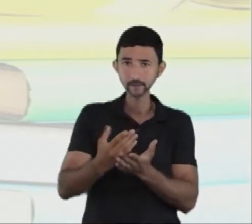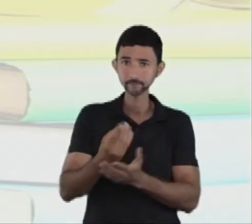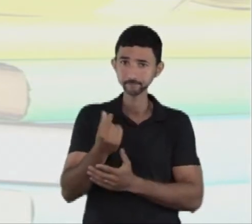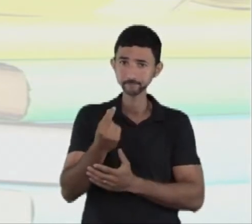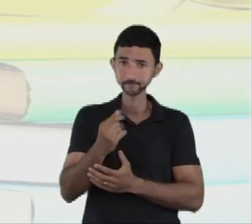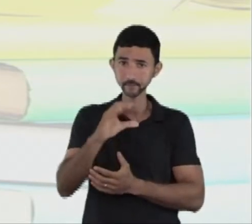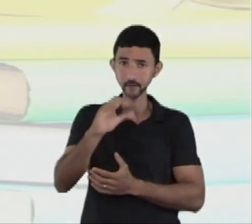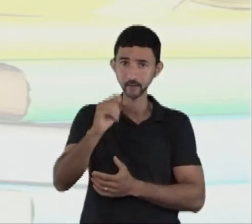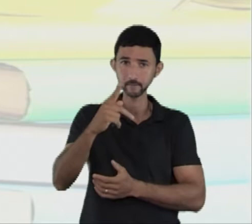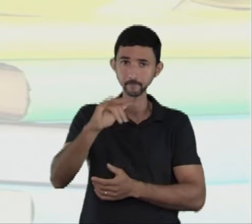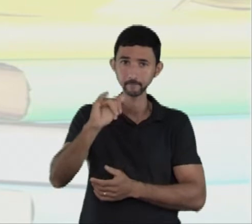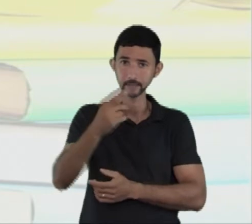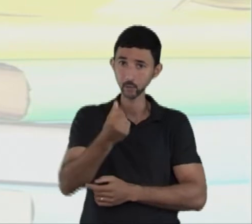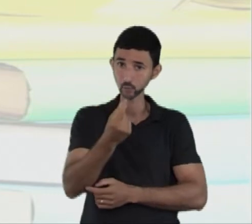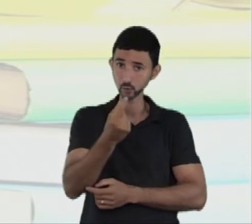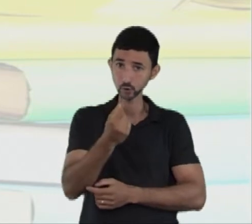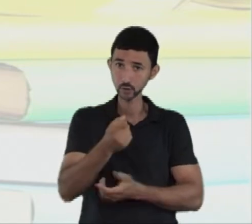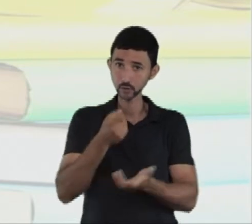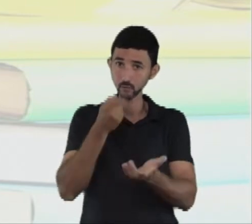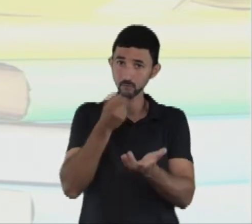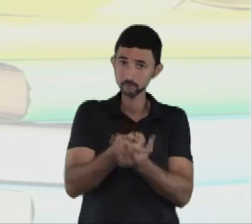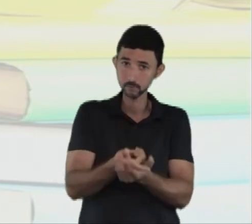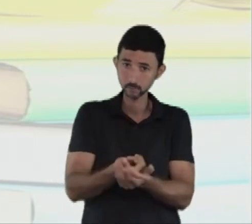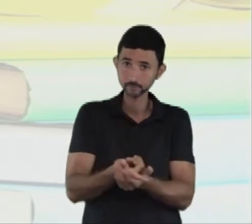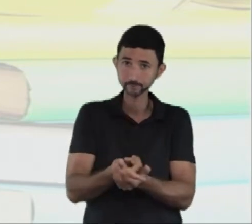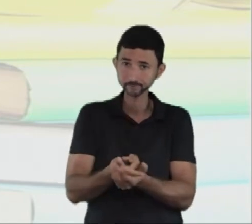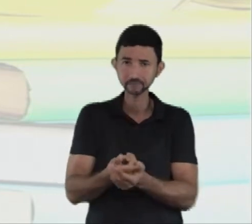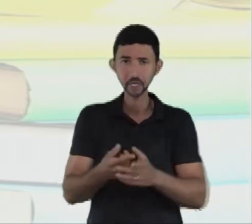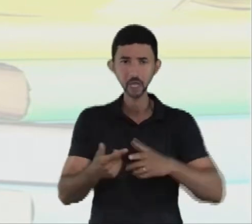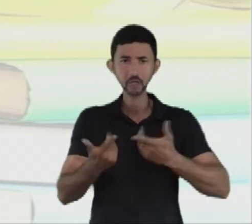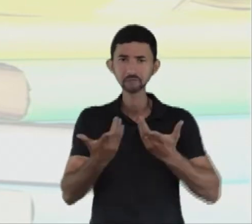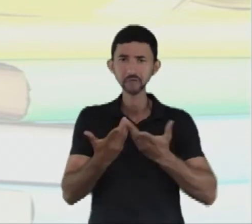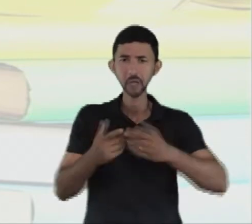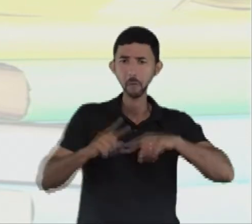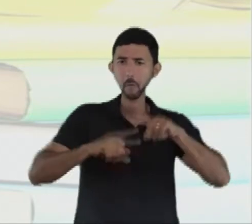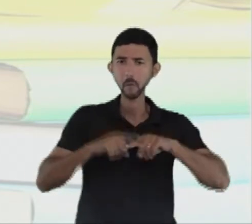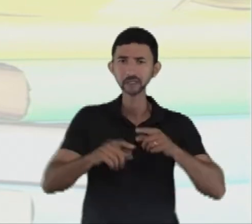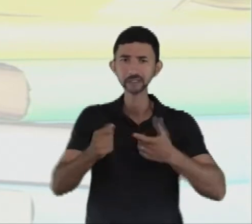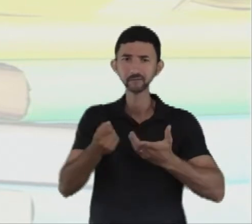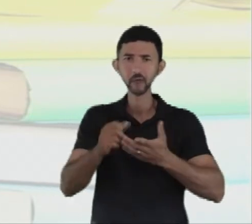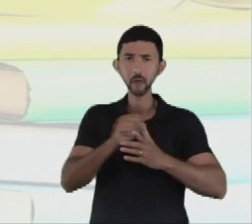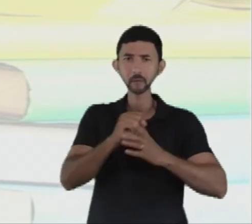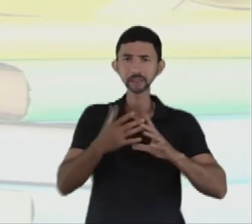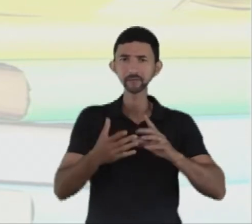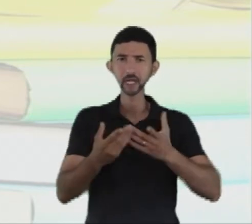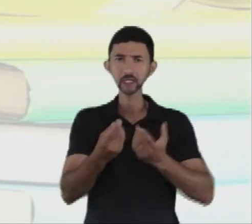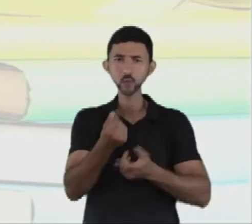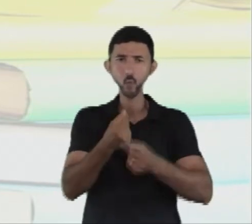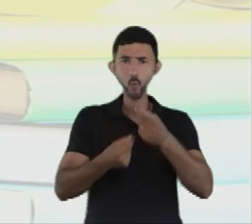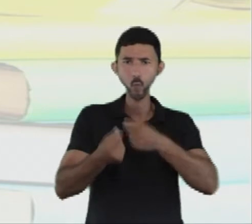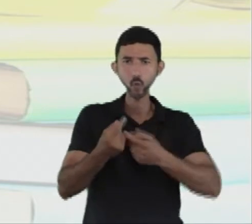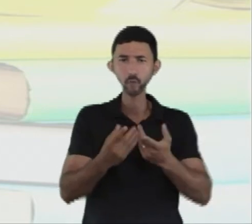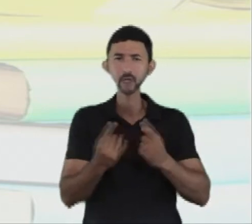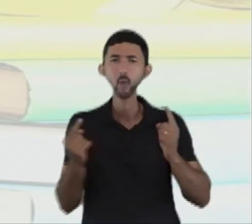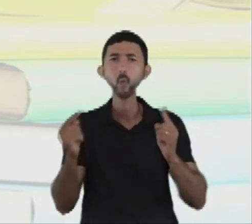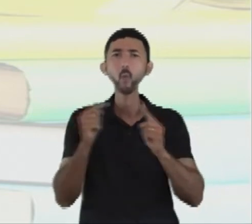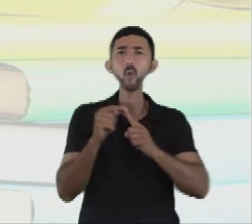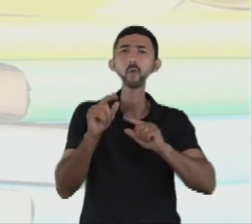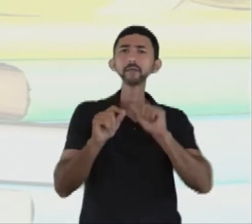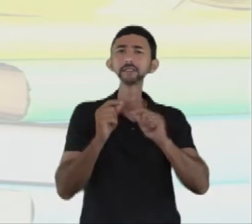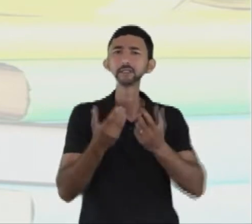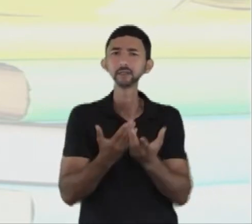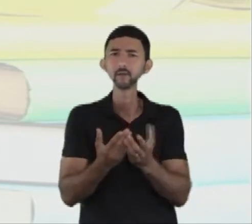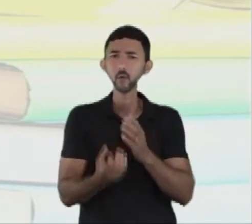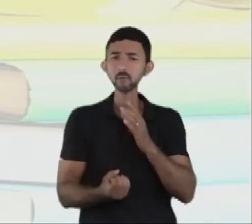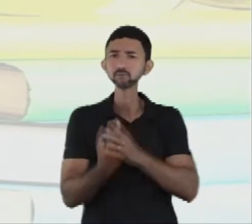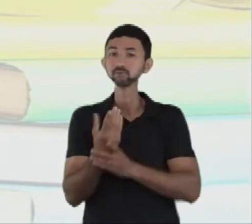capital ele é investido numa atividade econômica. E essa atividade econômica, qual é o objetivo dela? É gerar